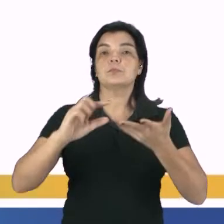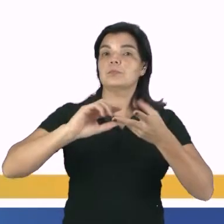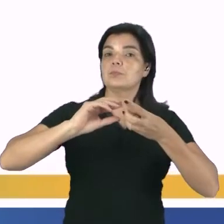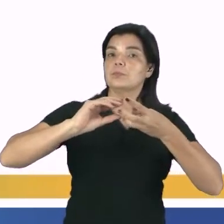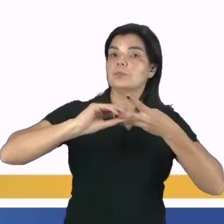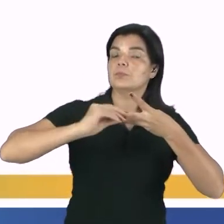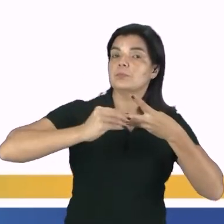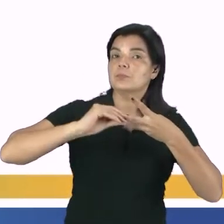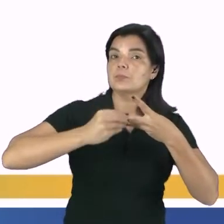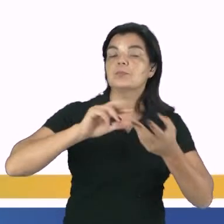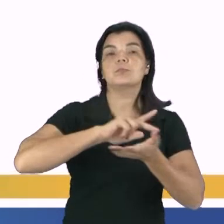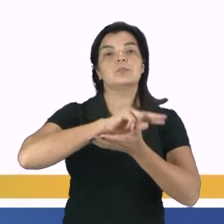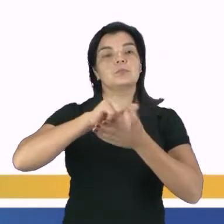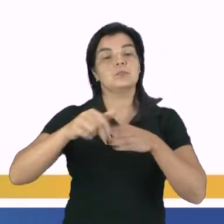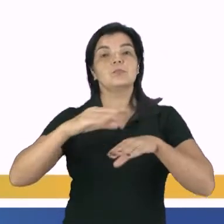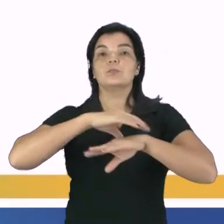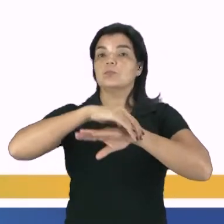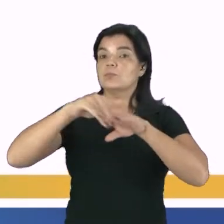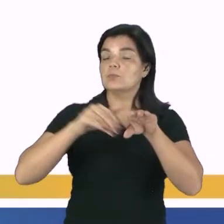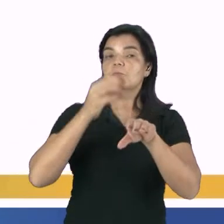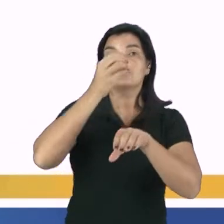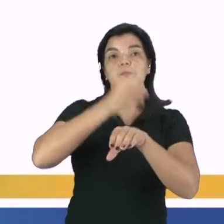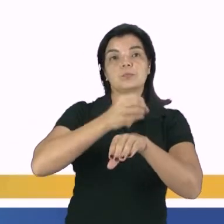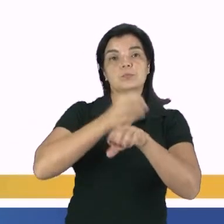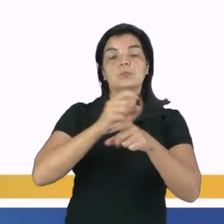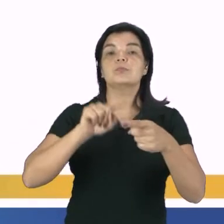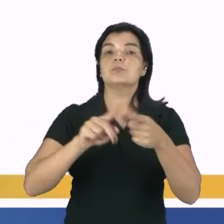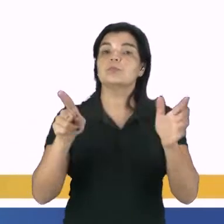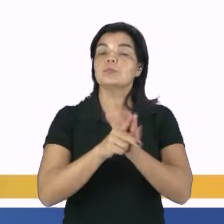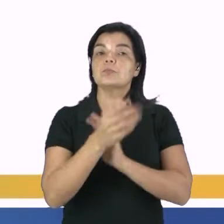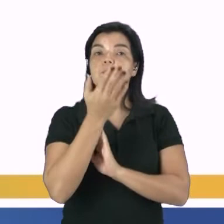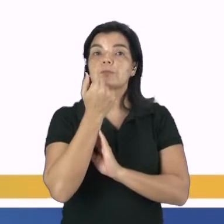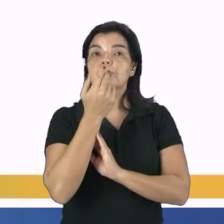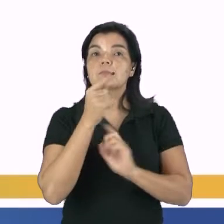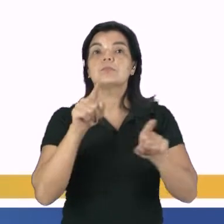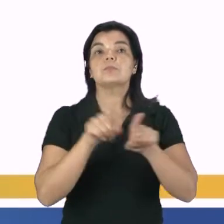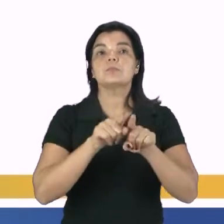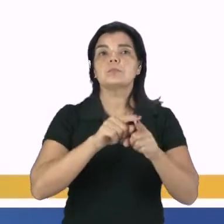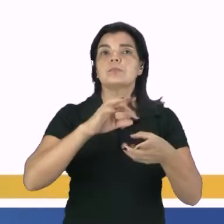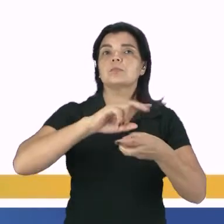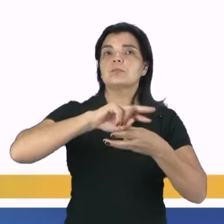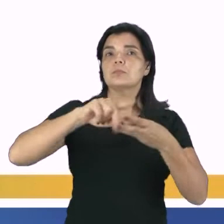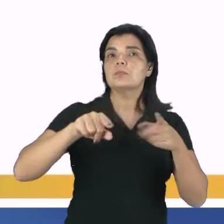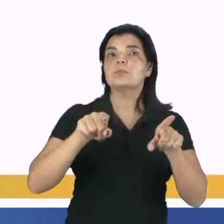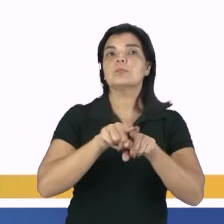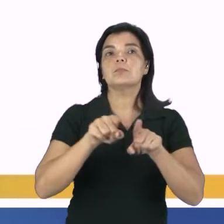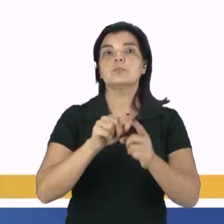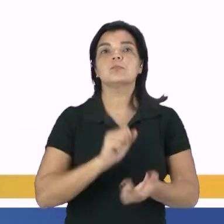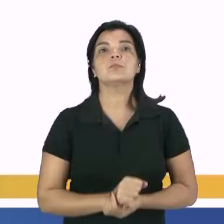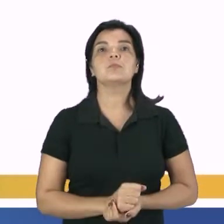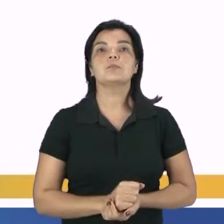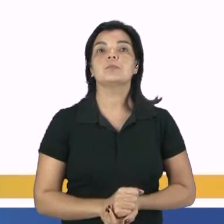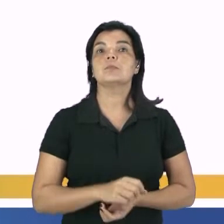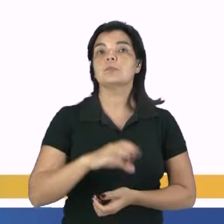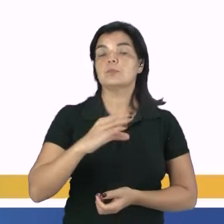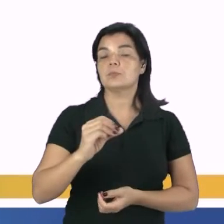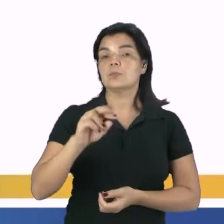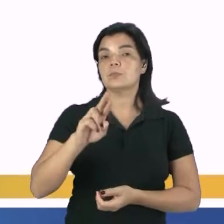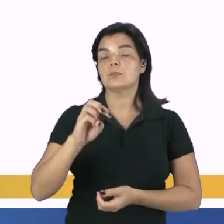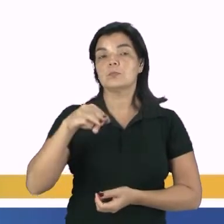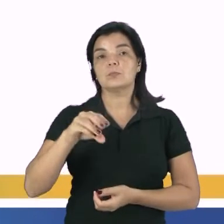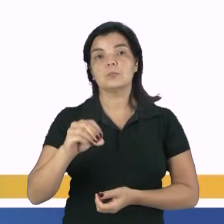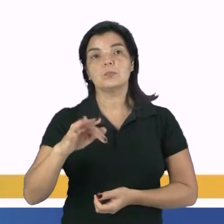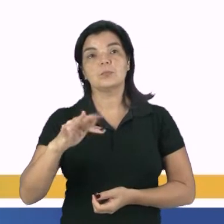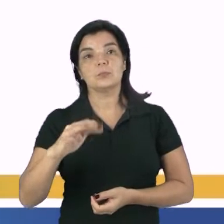pluricelulares, eucariontes, autótrofas, traqueófitas, fanerógamas, espermatófitas e